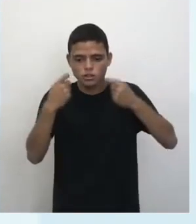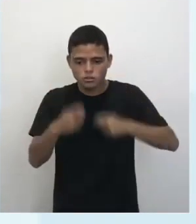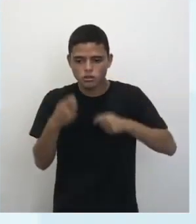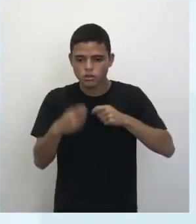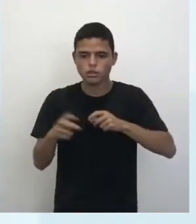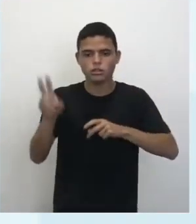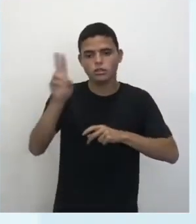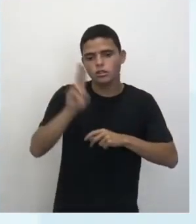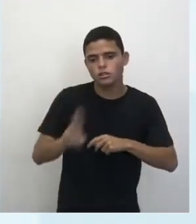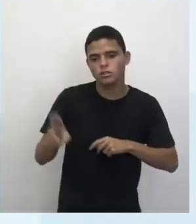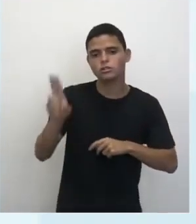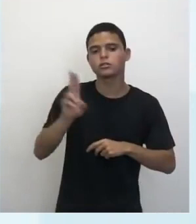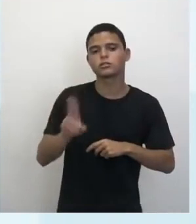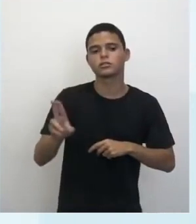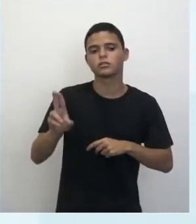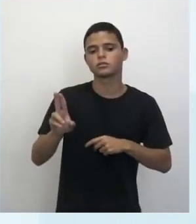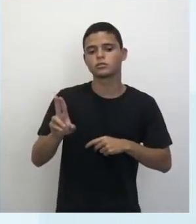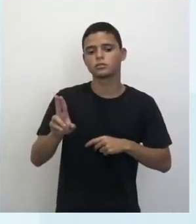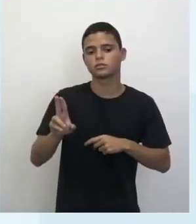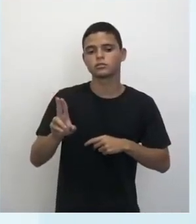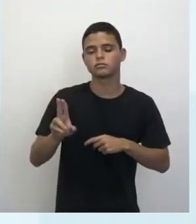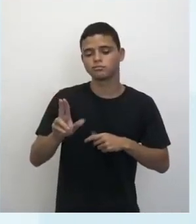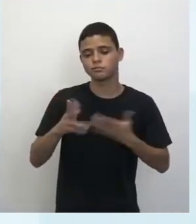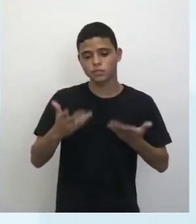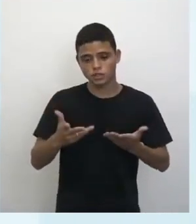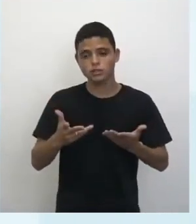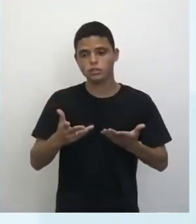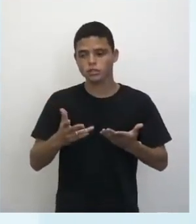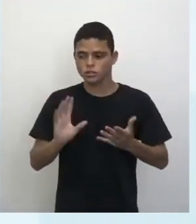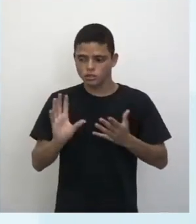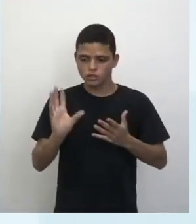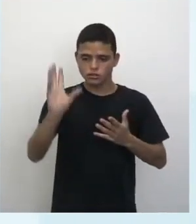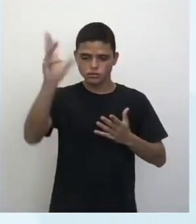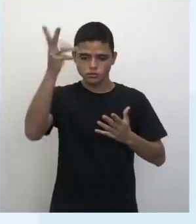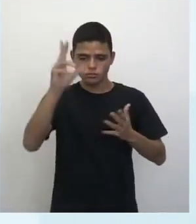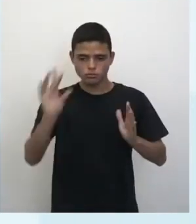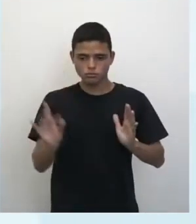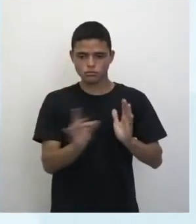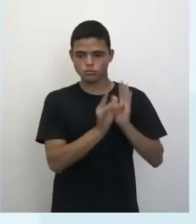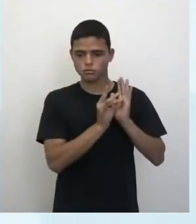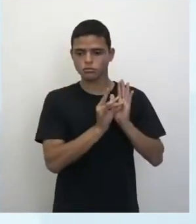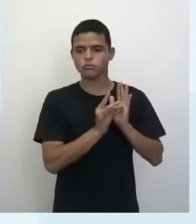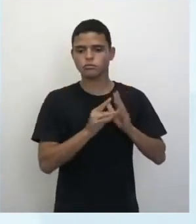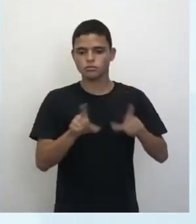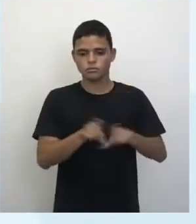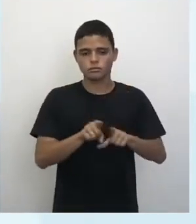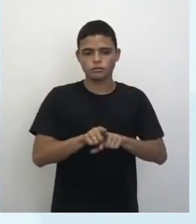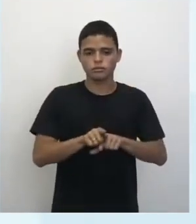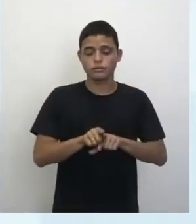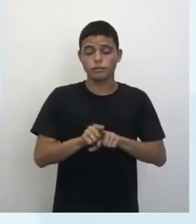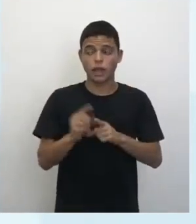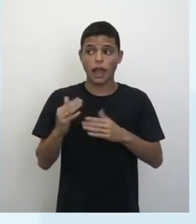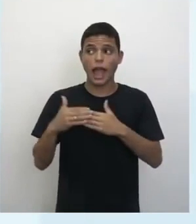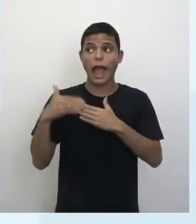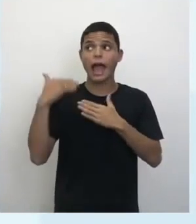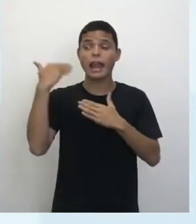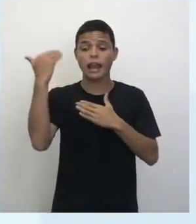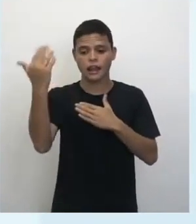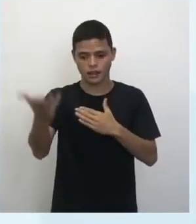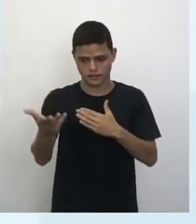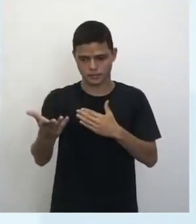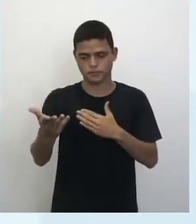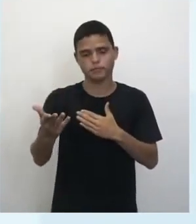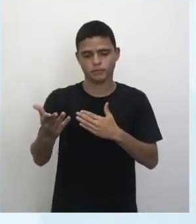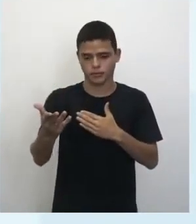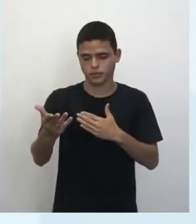a usá-los. Então, assim, até o efeito modalizador nós temos nessa parte ali. Com o além disso, nós já vimos falado até numa aula, que o